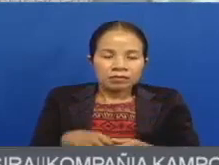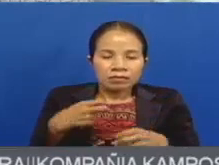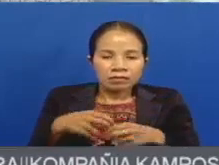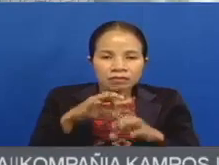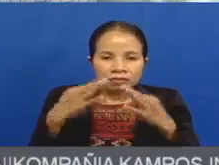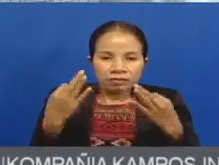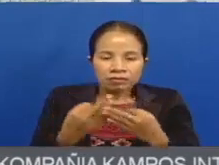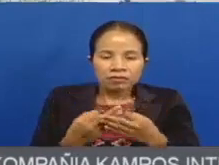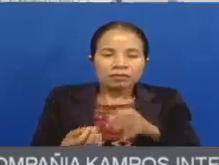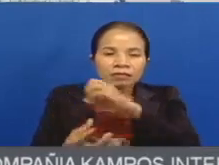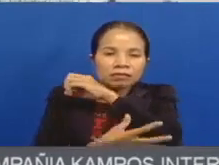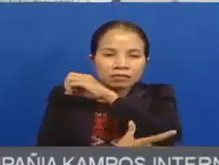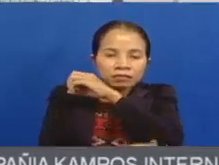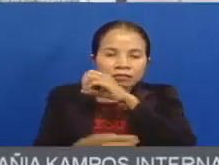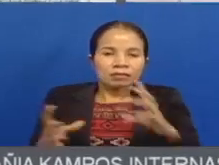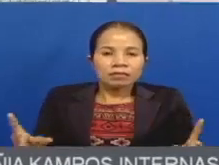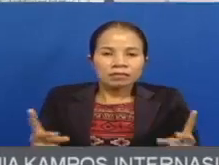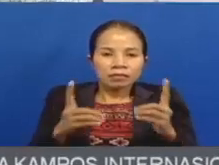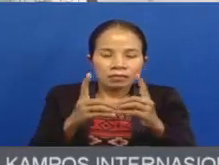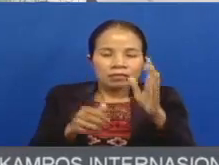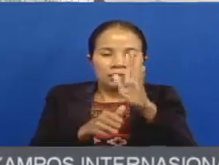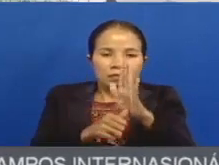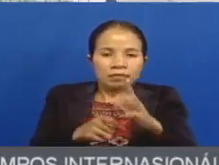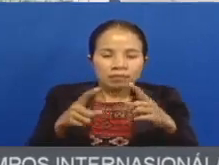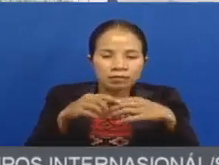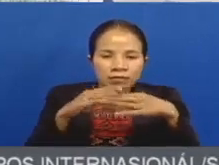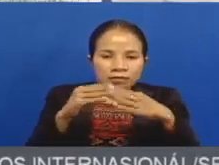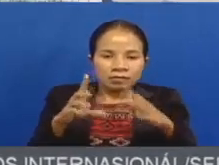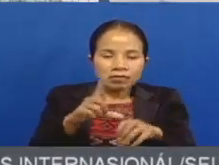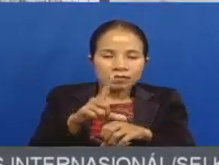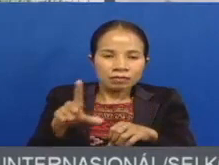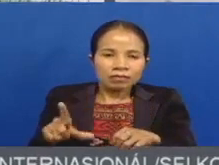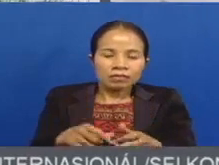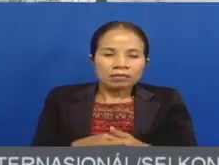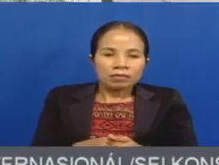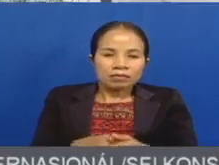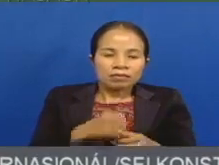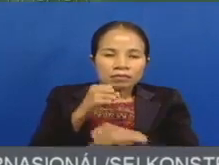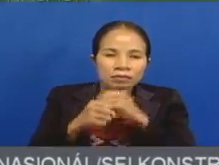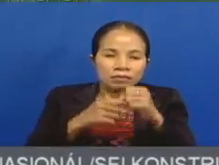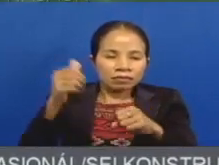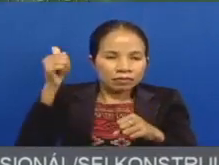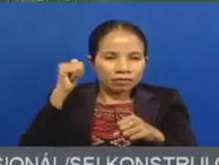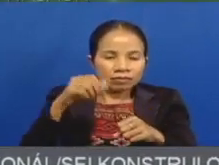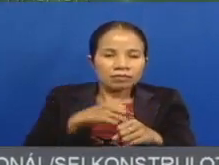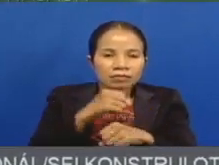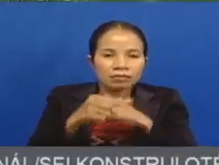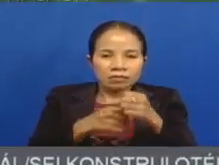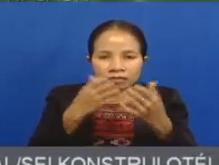familia vulnerável ne hasoro. Apresenta una autoridade local ihatinang koto no ihatinang